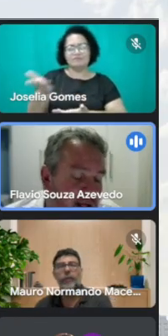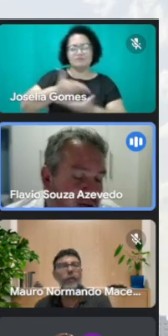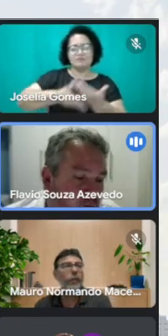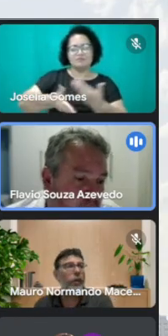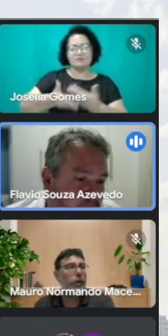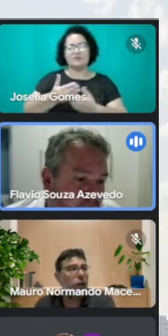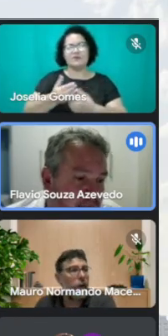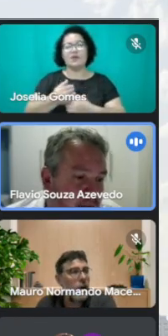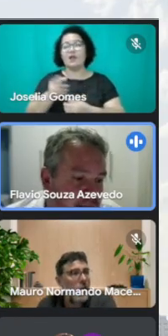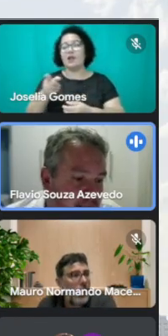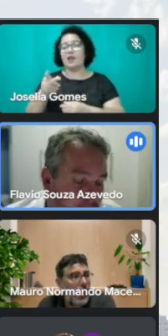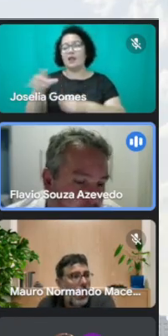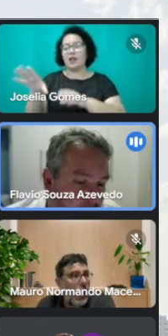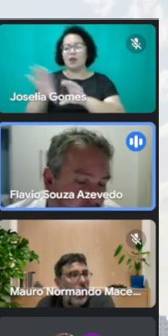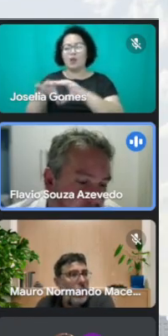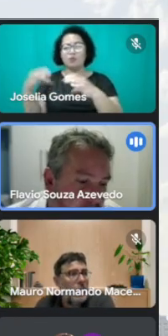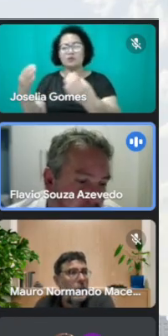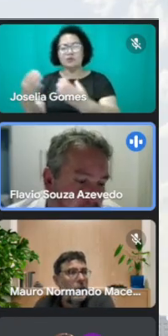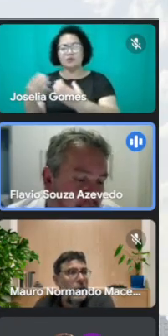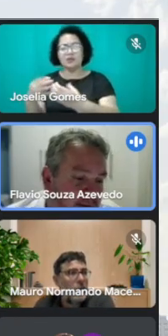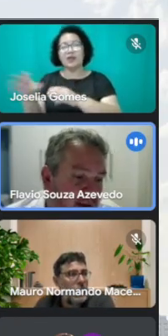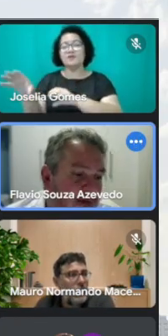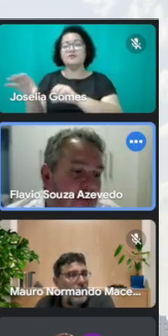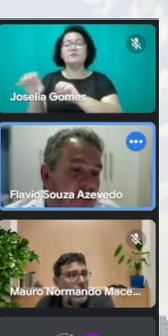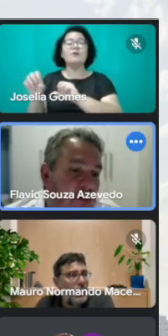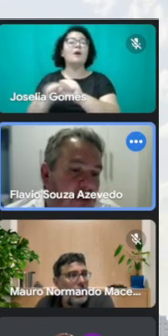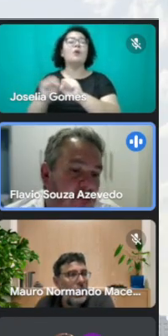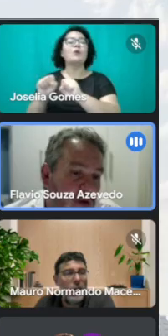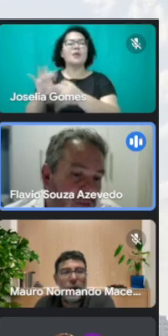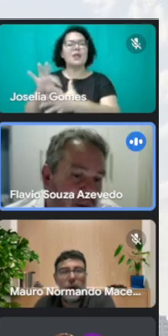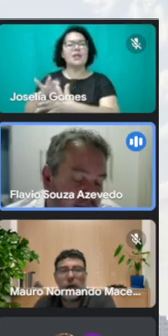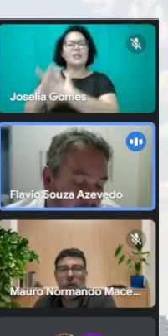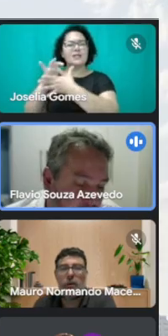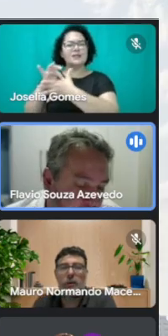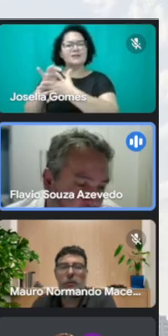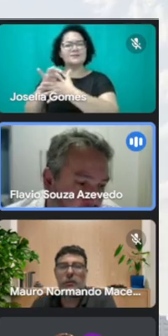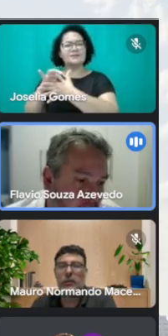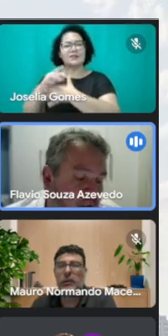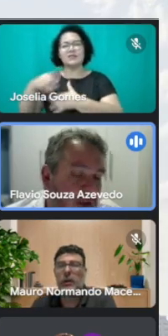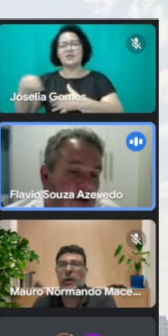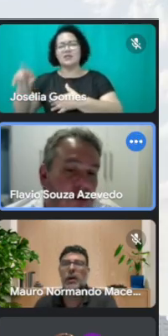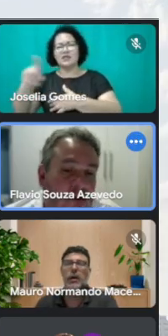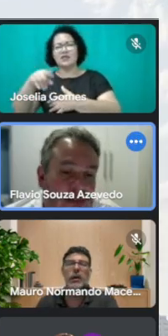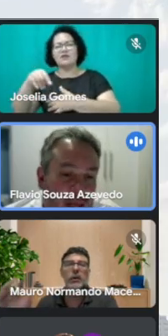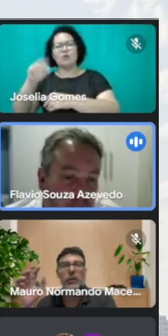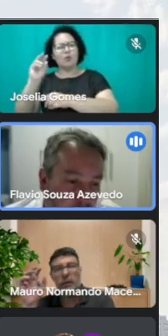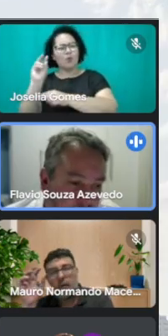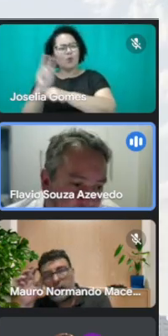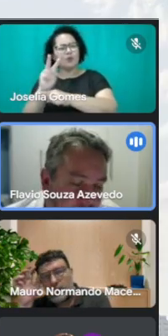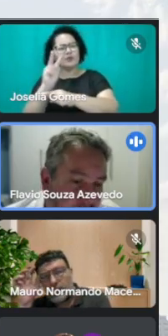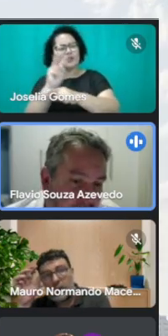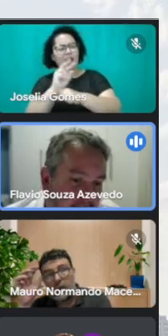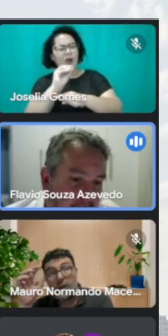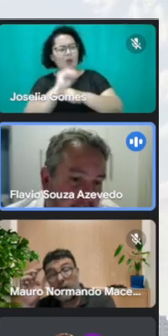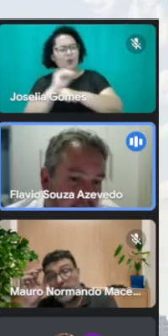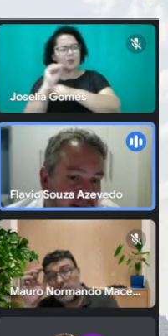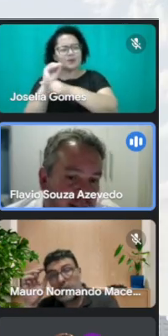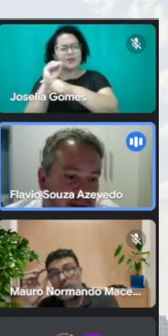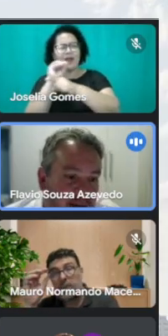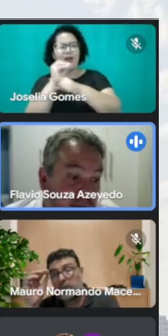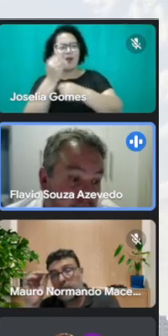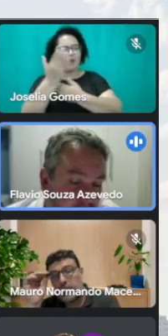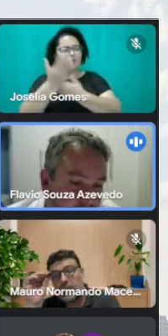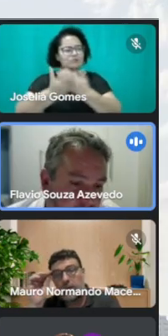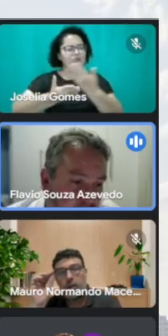ali naquelas comunidades para eles reproduzirem isso aí, né? Eles vão passar a tomar conta, se apropriar dessas áreas